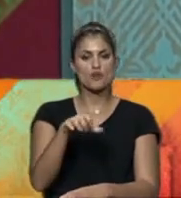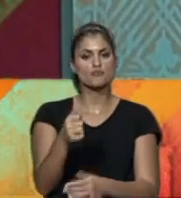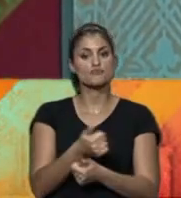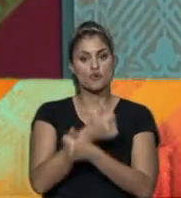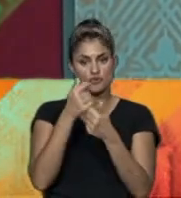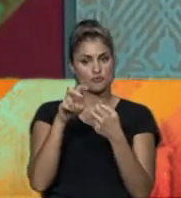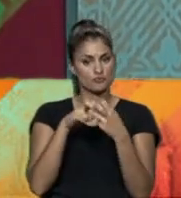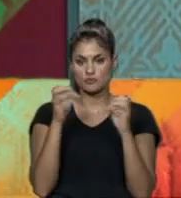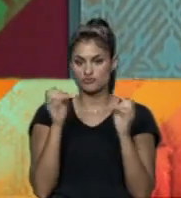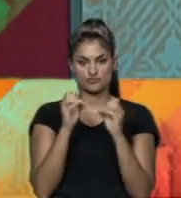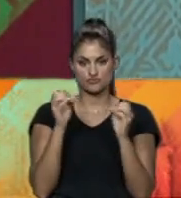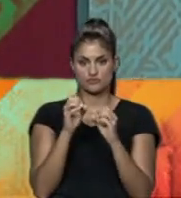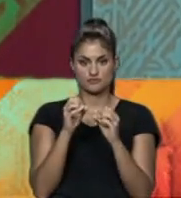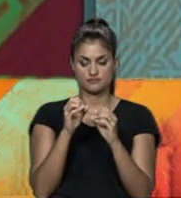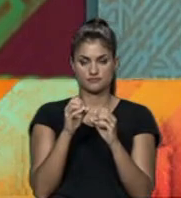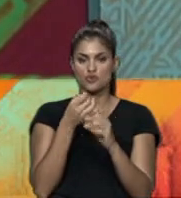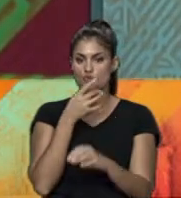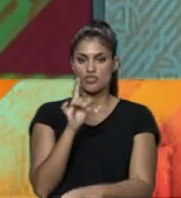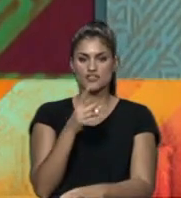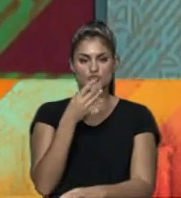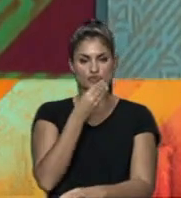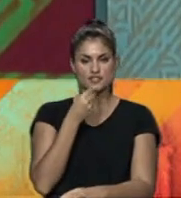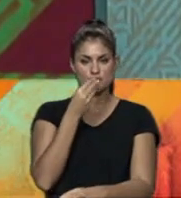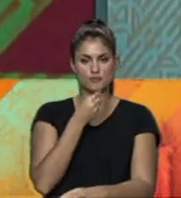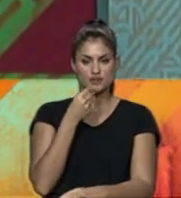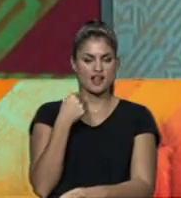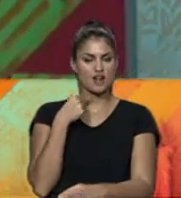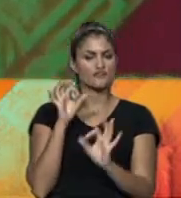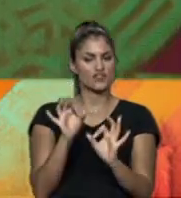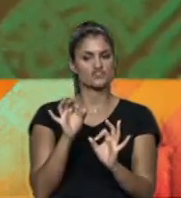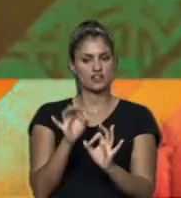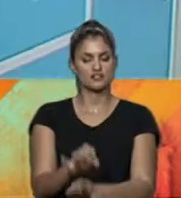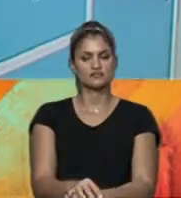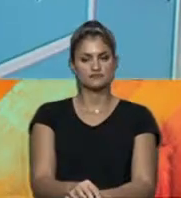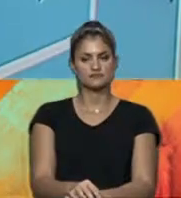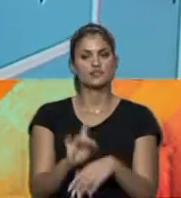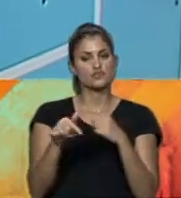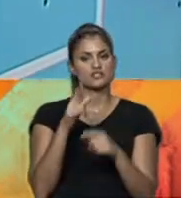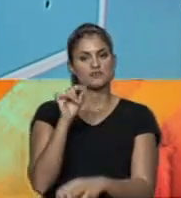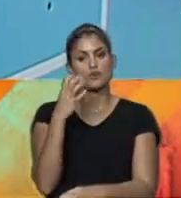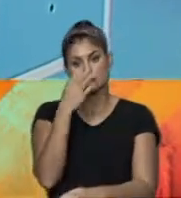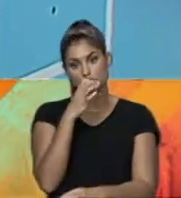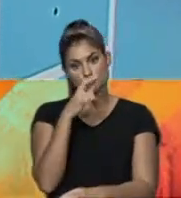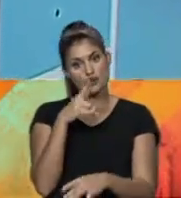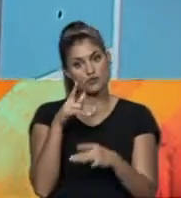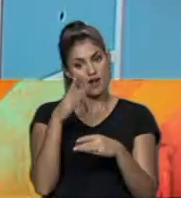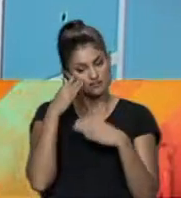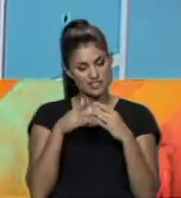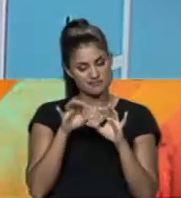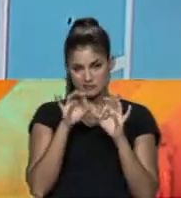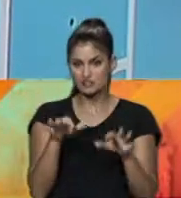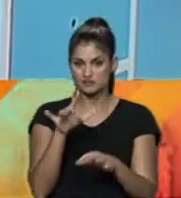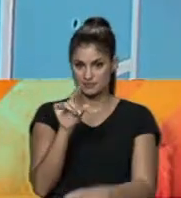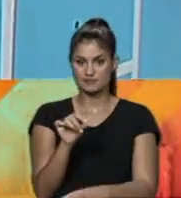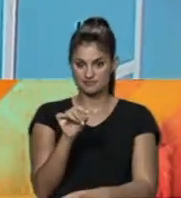problema não existe tanto. Portanto, não deixa aquele sabor de carne fresca, não é? Muito bem. Uma coisa também, às vezes, o porco também acontece isto, não é?